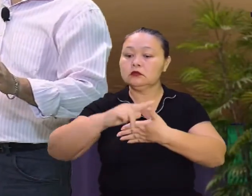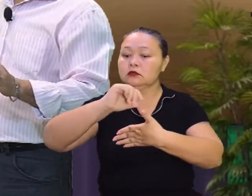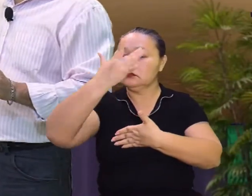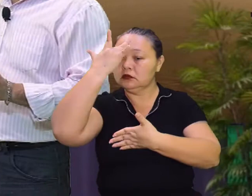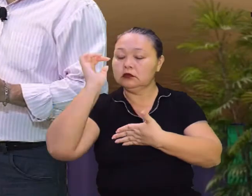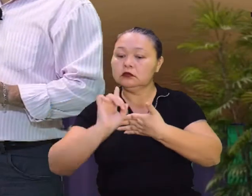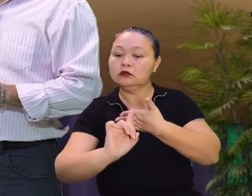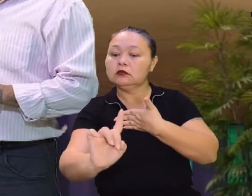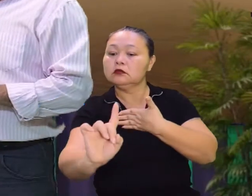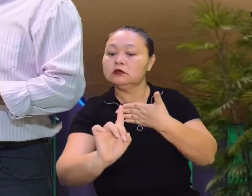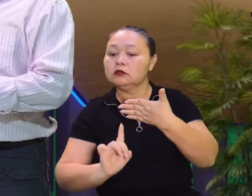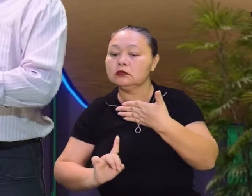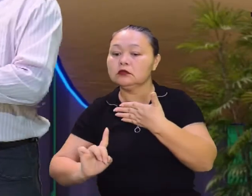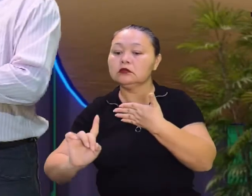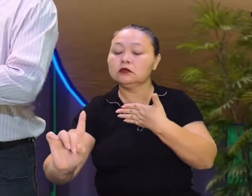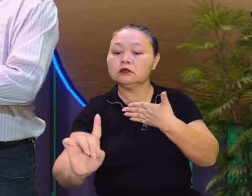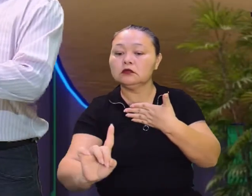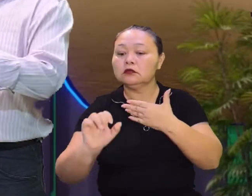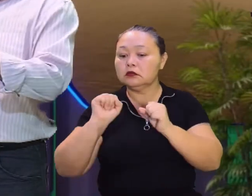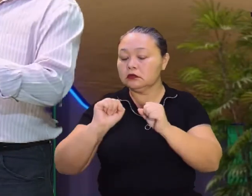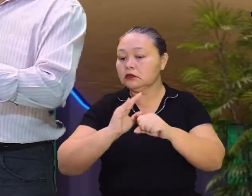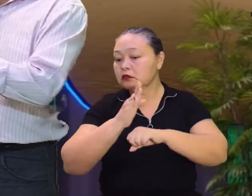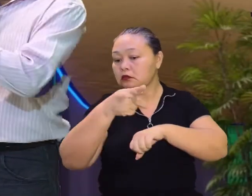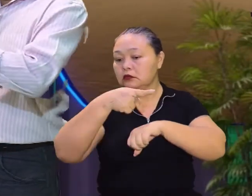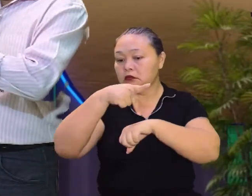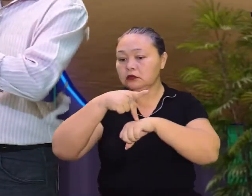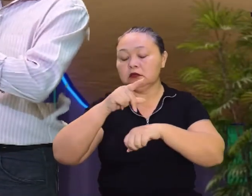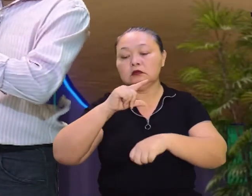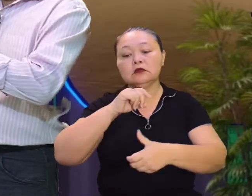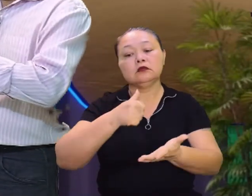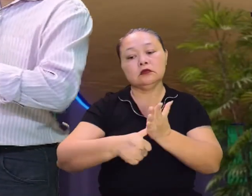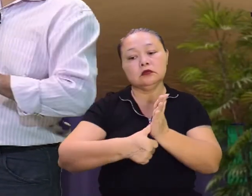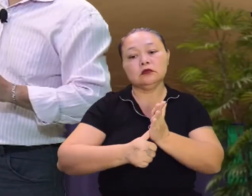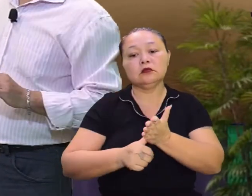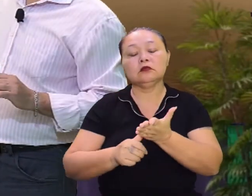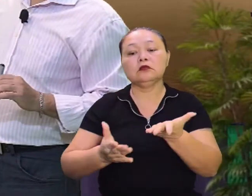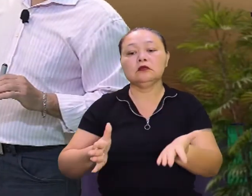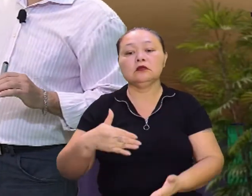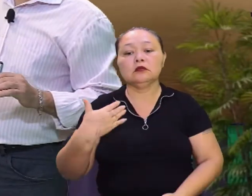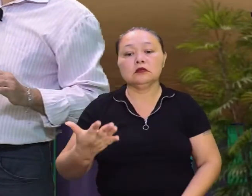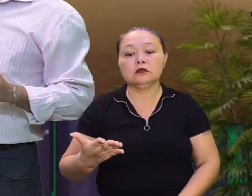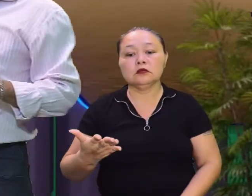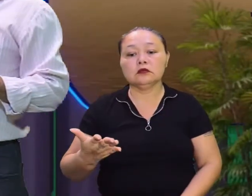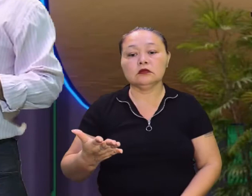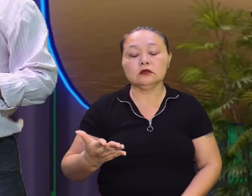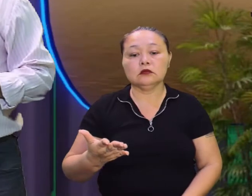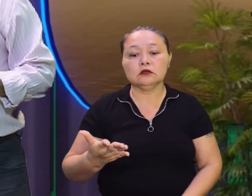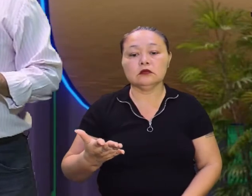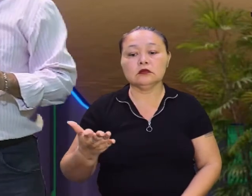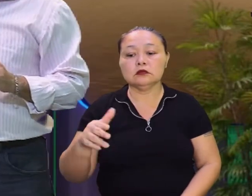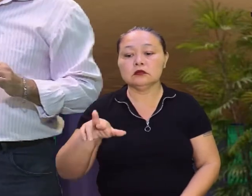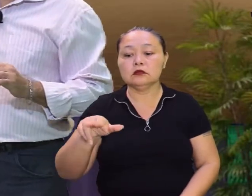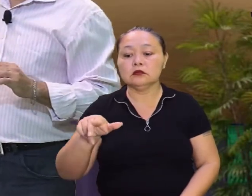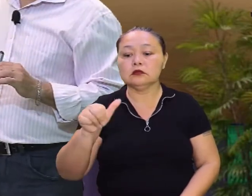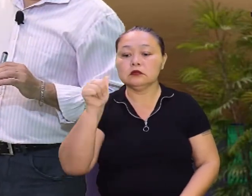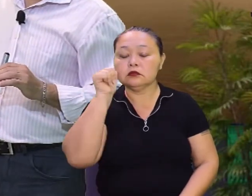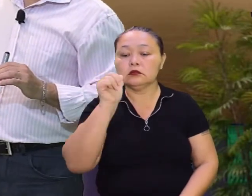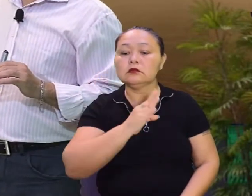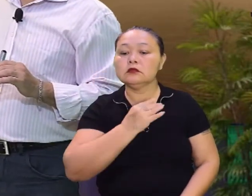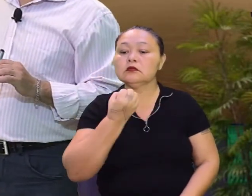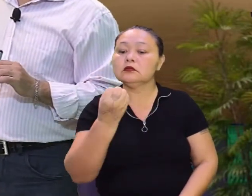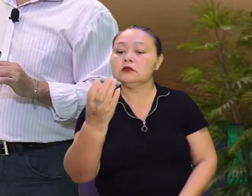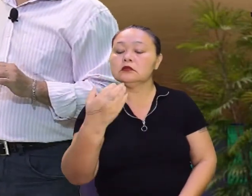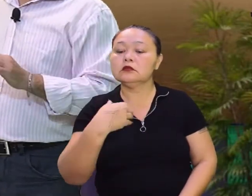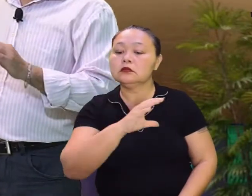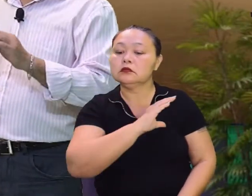pessoas. Aí você falou que pode entrar no outro país com a identidade. Certo. É isso? Rapaz, a minha irmã foi viajar com